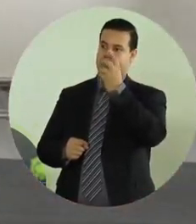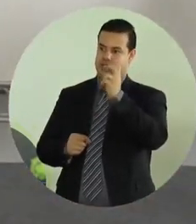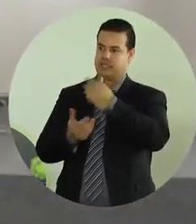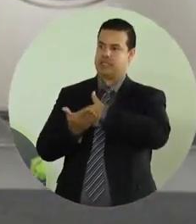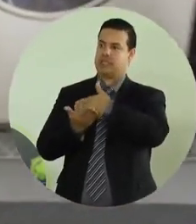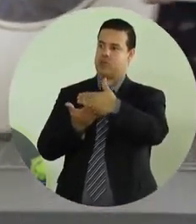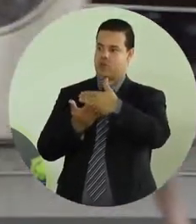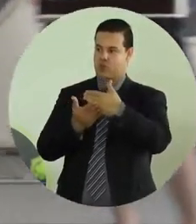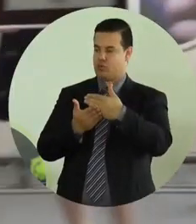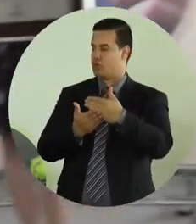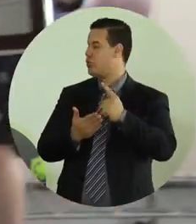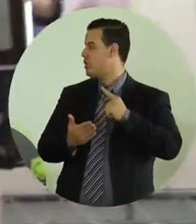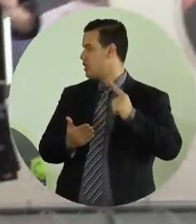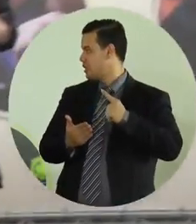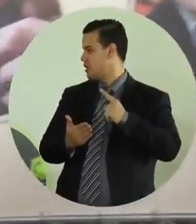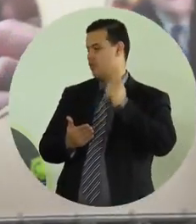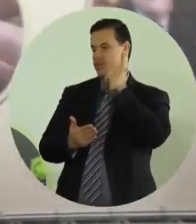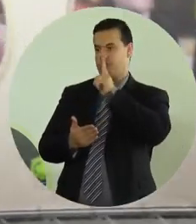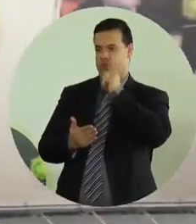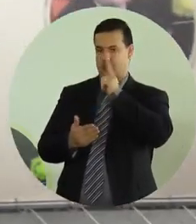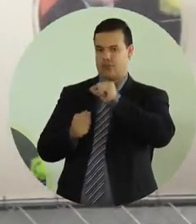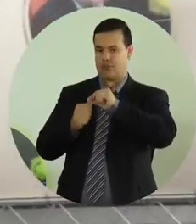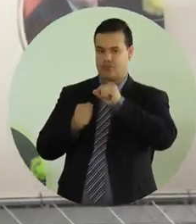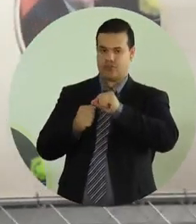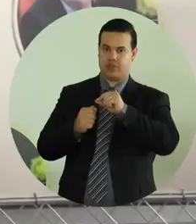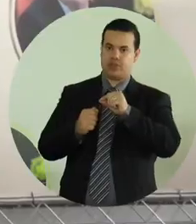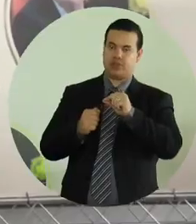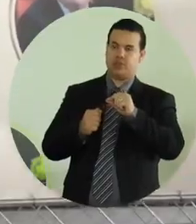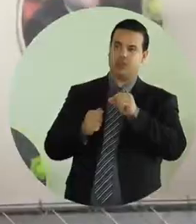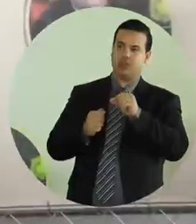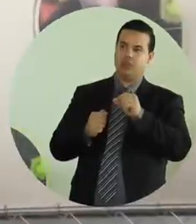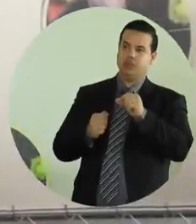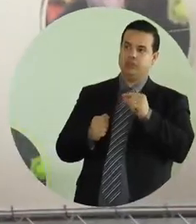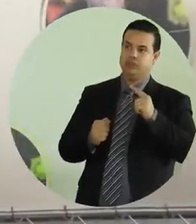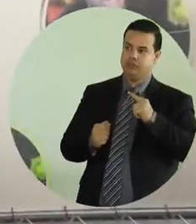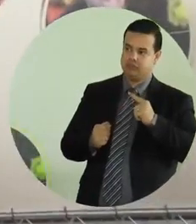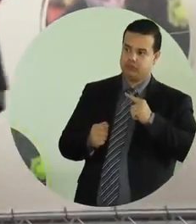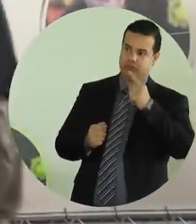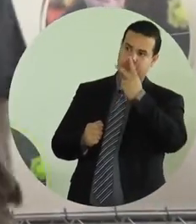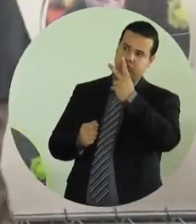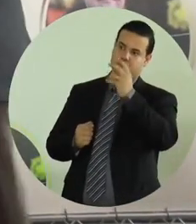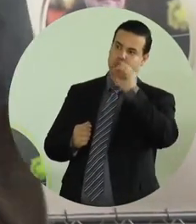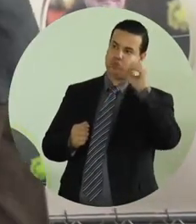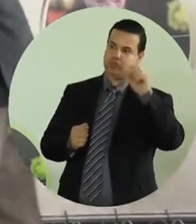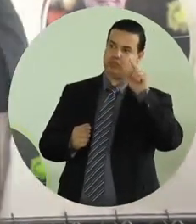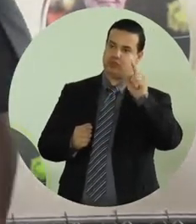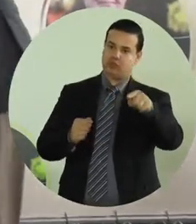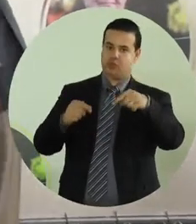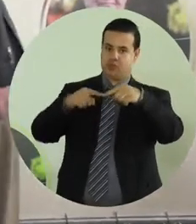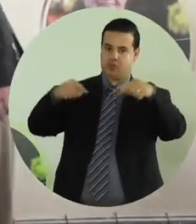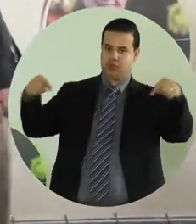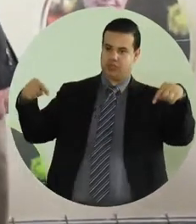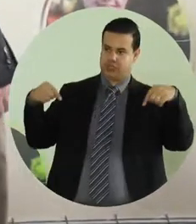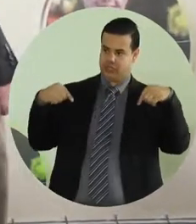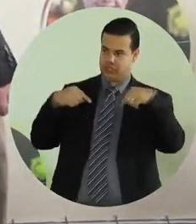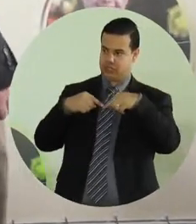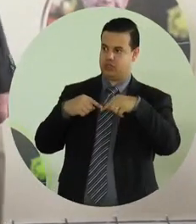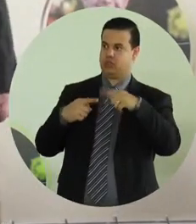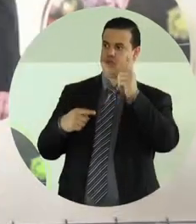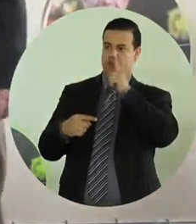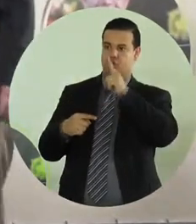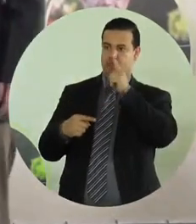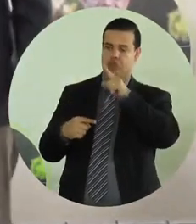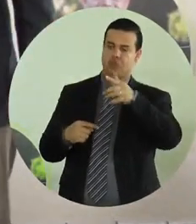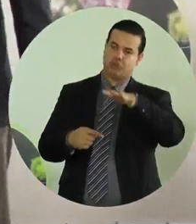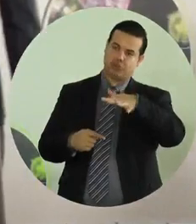de todo o complexo sede, que está instalado em um terreno de 200 mil metros quadrados e distribuído em